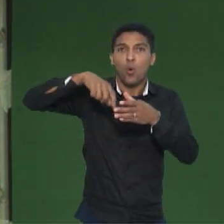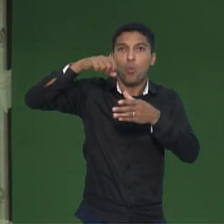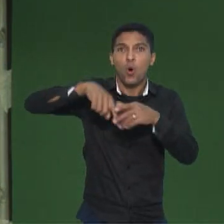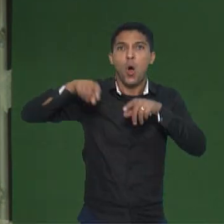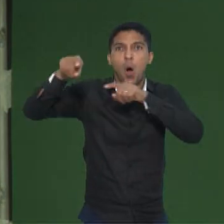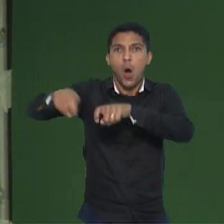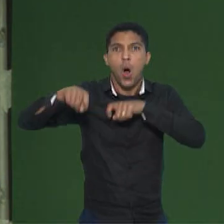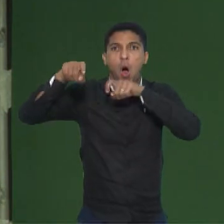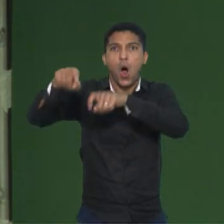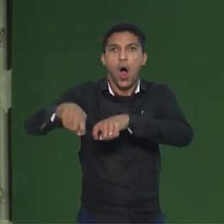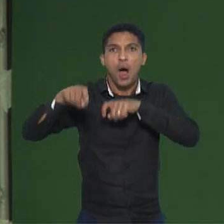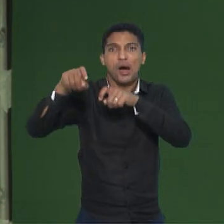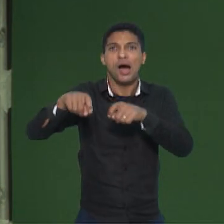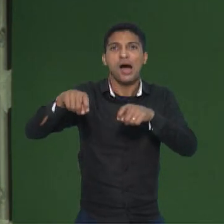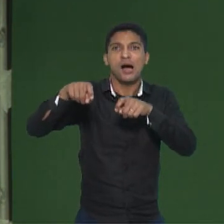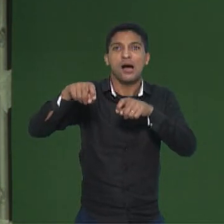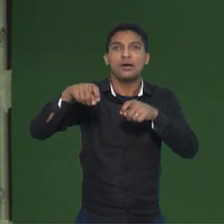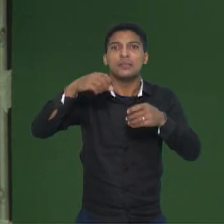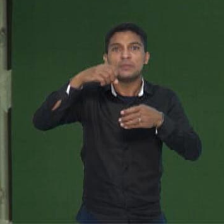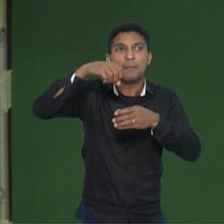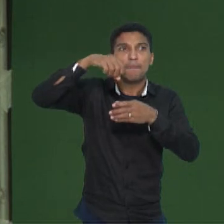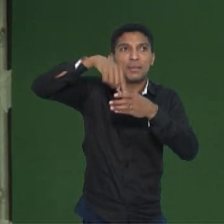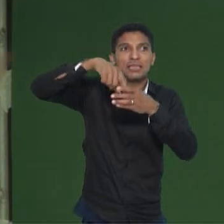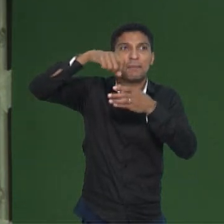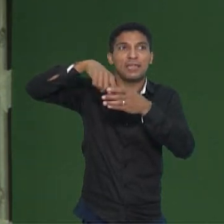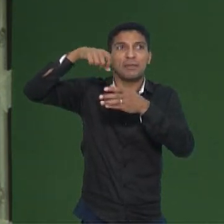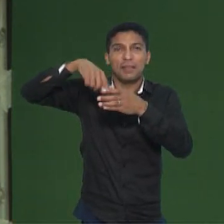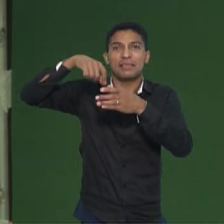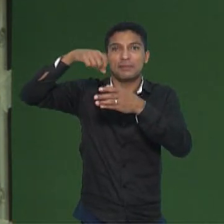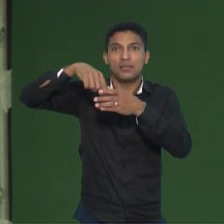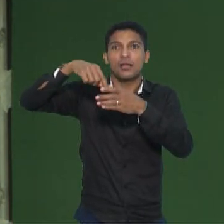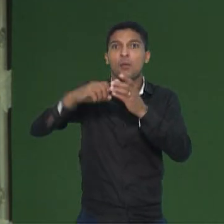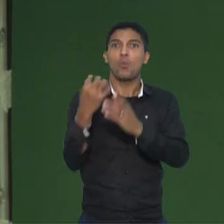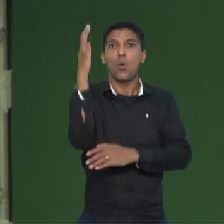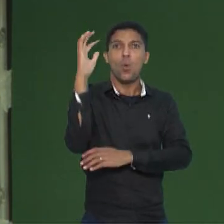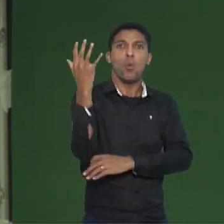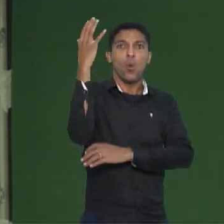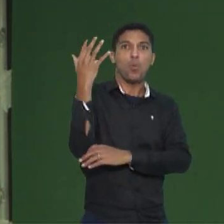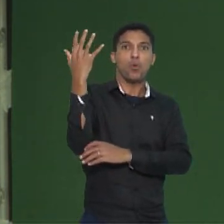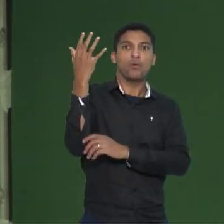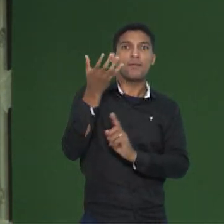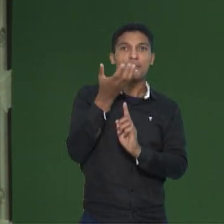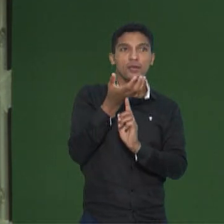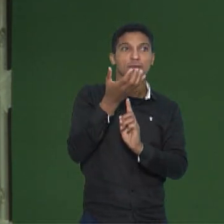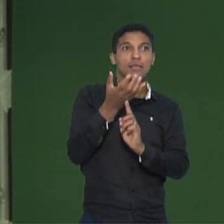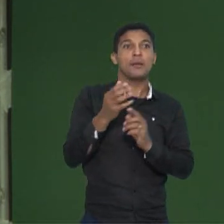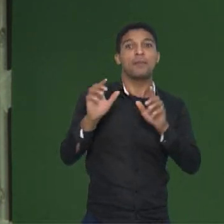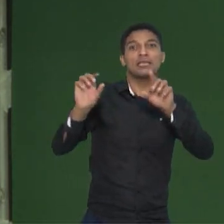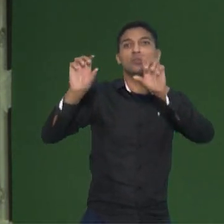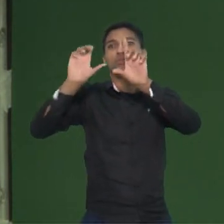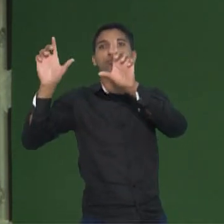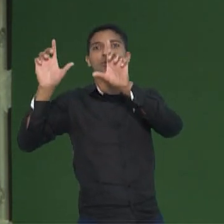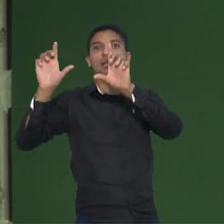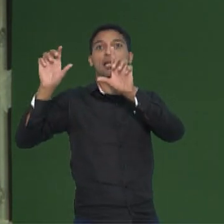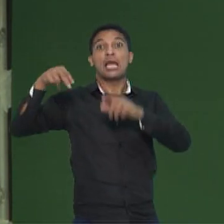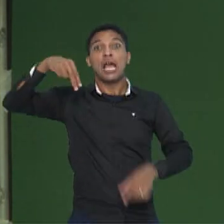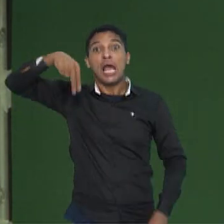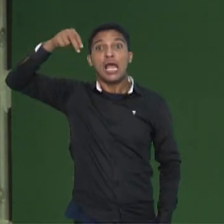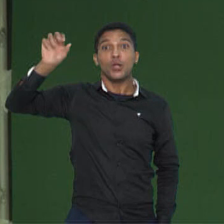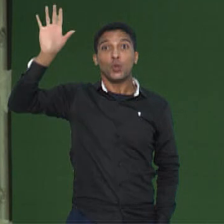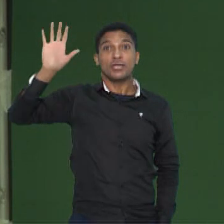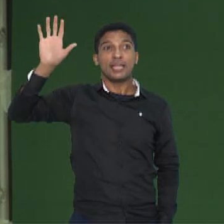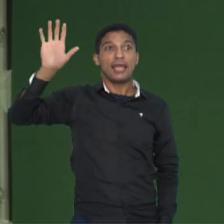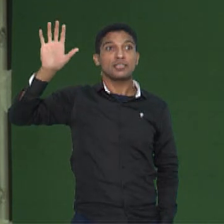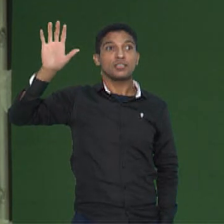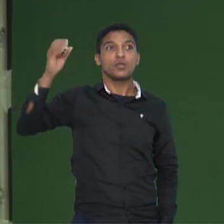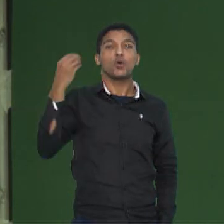daí quando você olha para o Nordeste, olha o que acontece nos dois mapas. O Nordeste tem mais agricultura familiar. E quando você olha